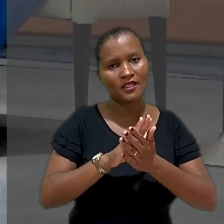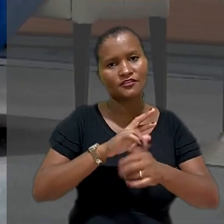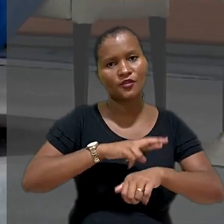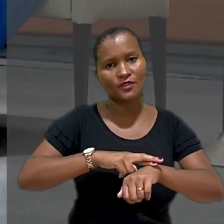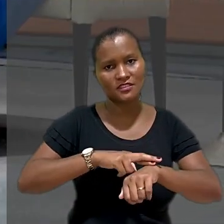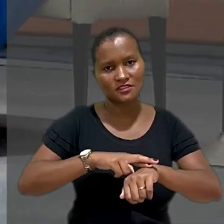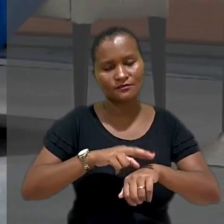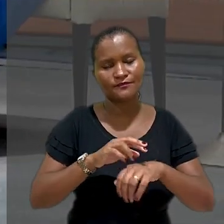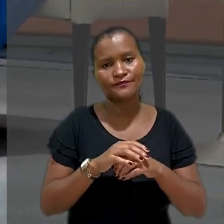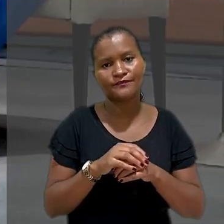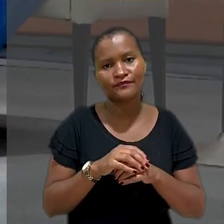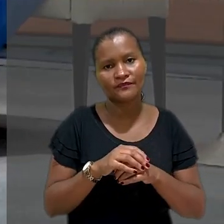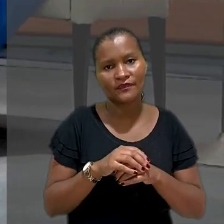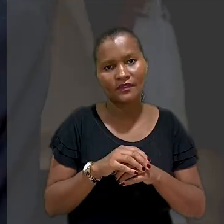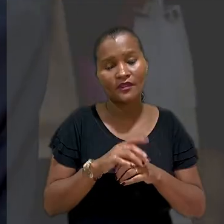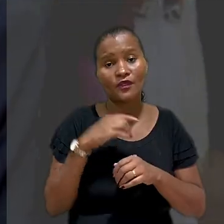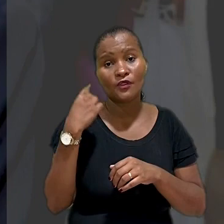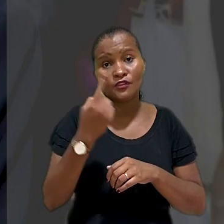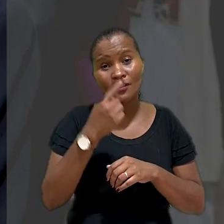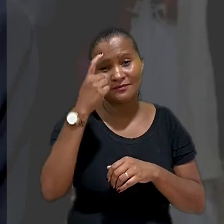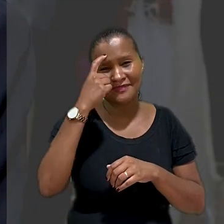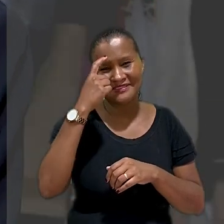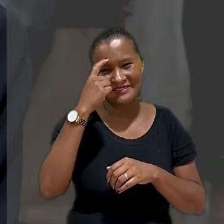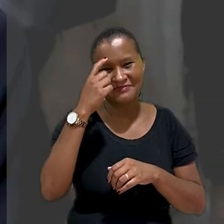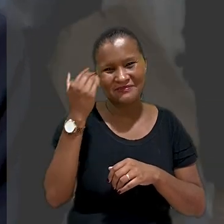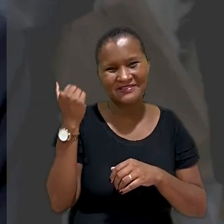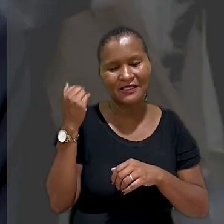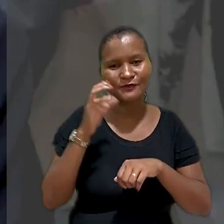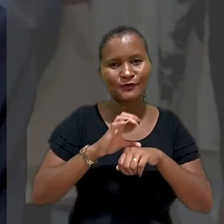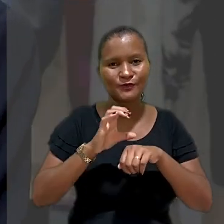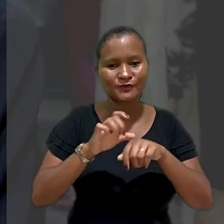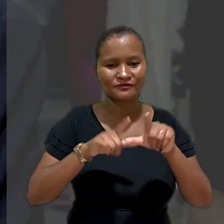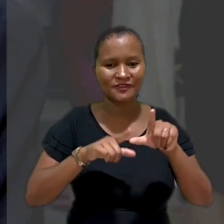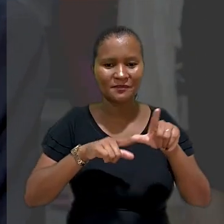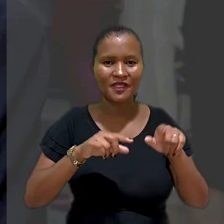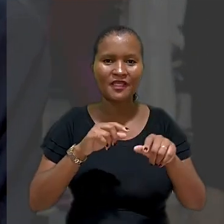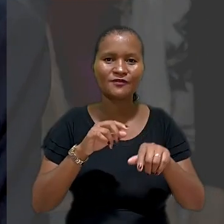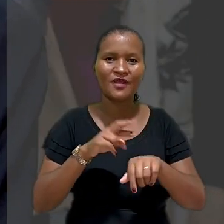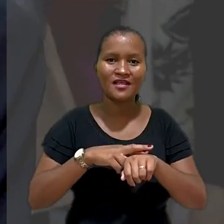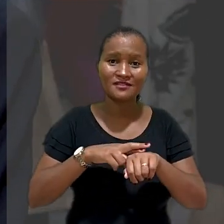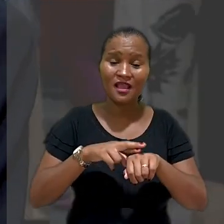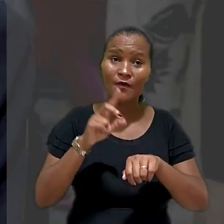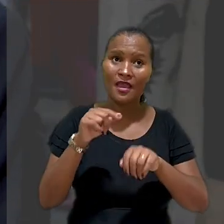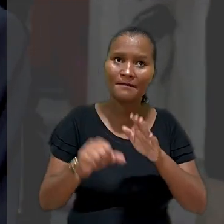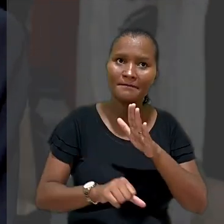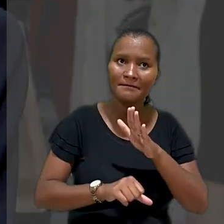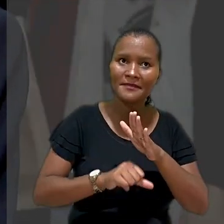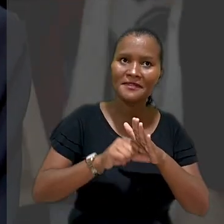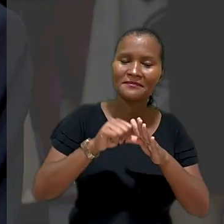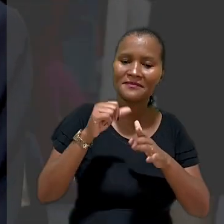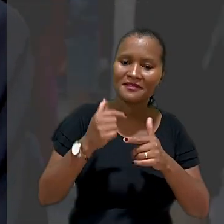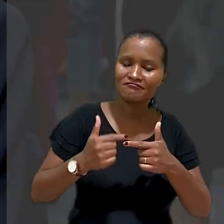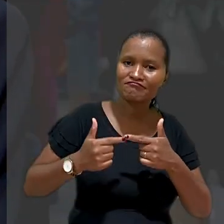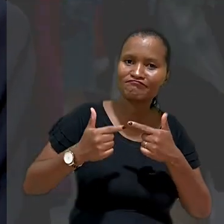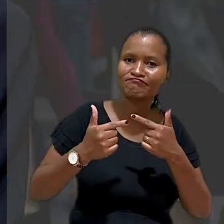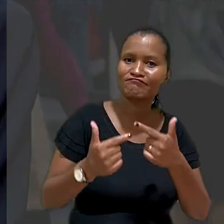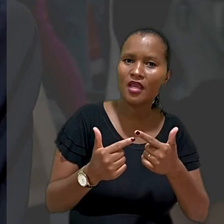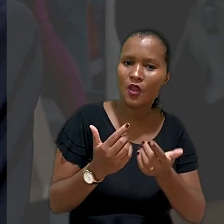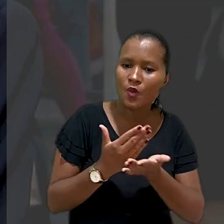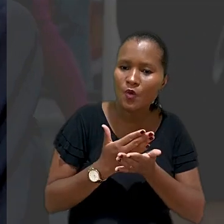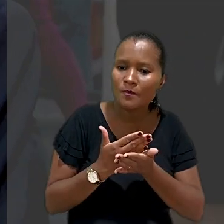importante no combate ao racismo quando Nós pensamos no curso de atamento racial a ideia Exatamente é essa era dar o primeiro